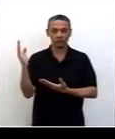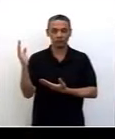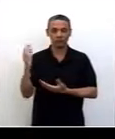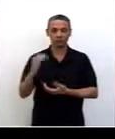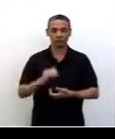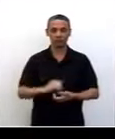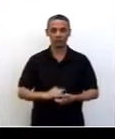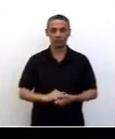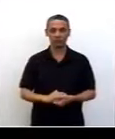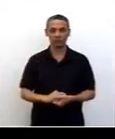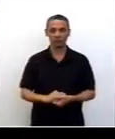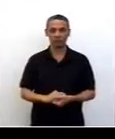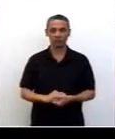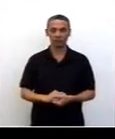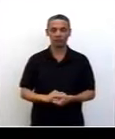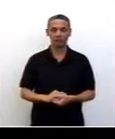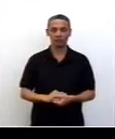any superhero?